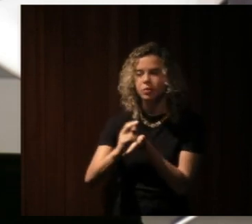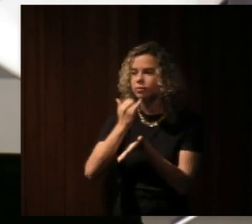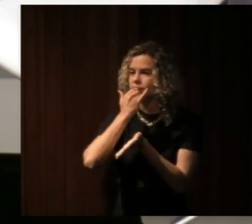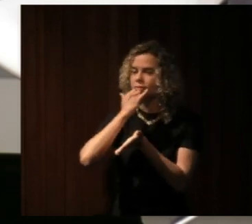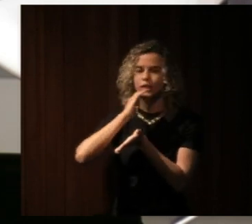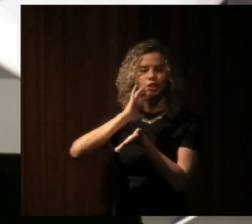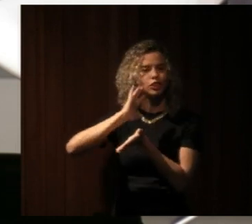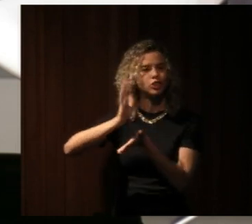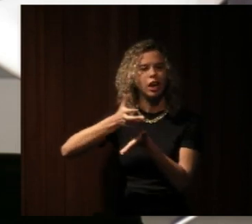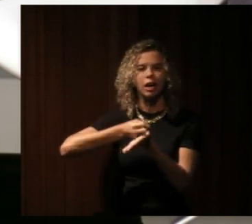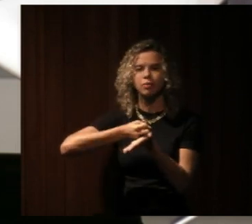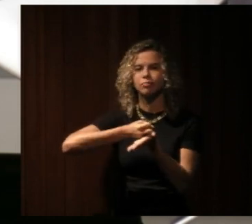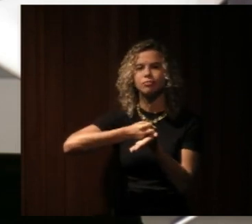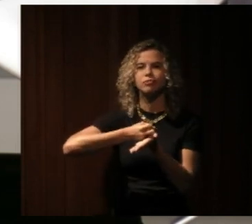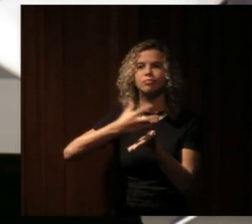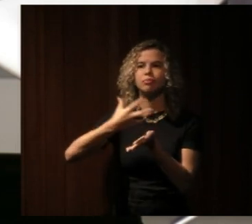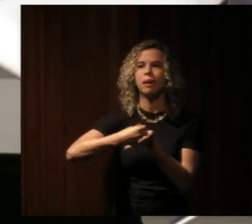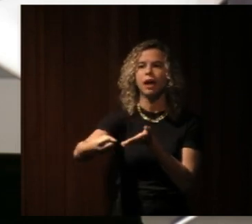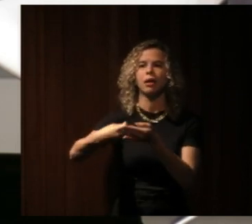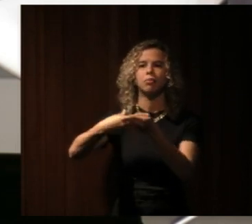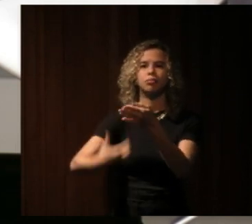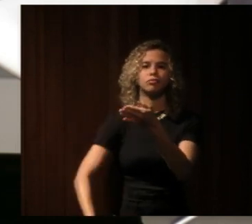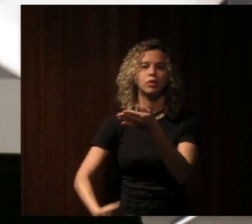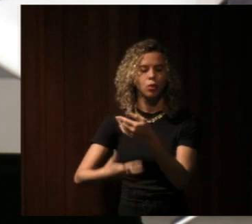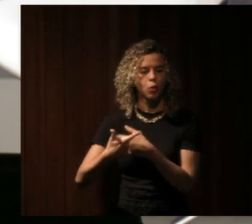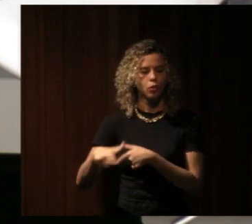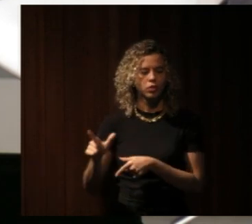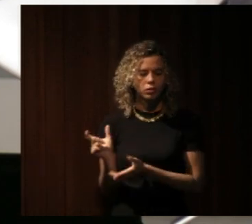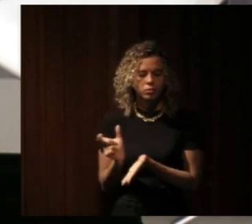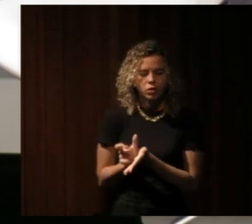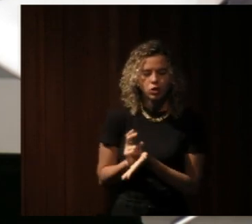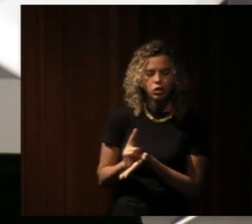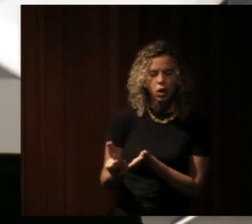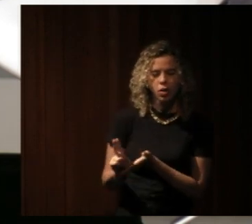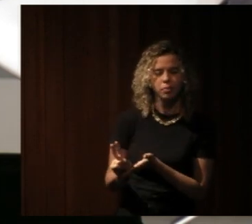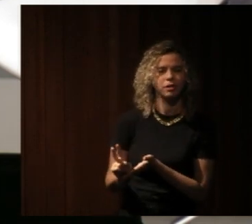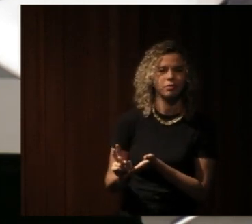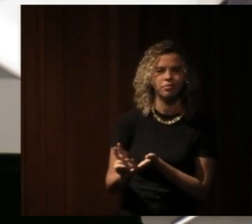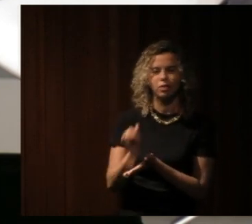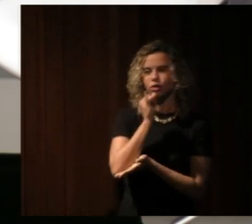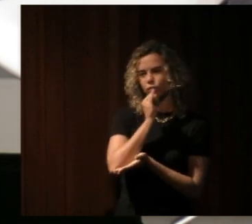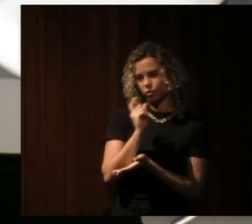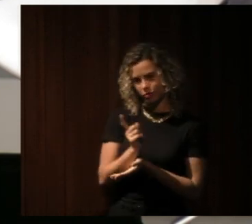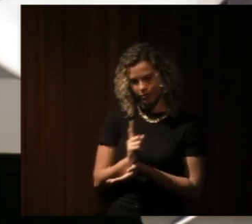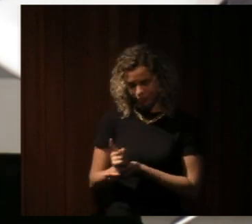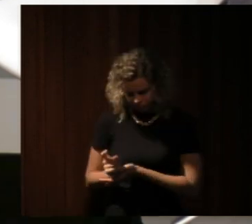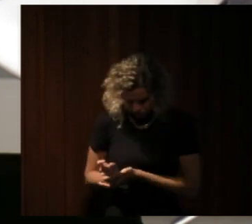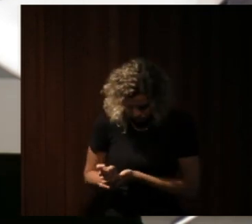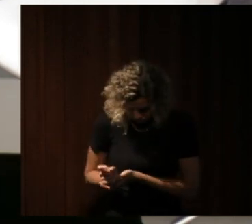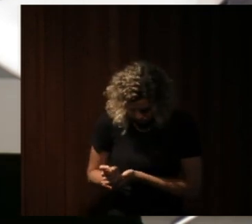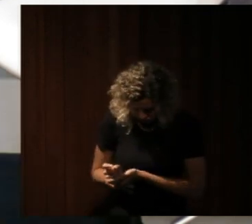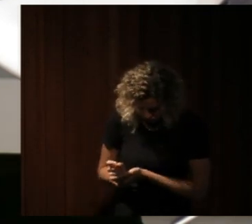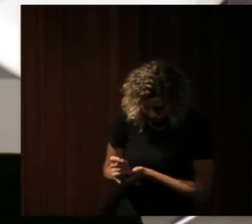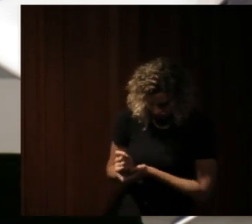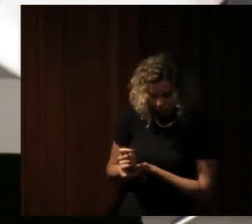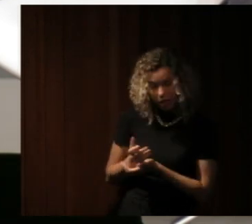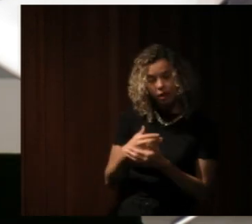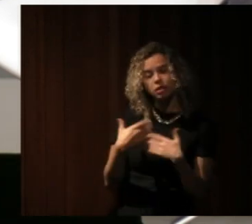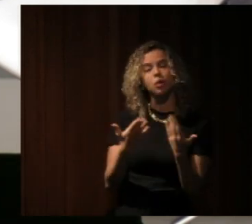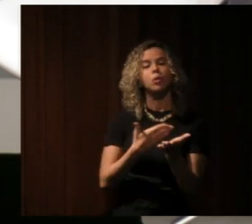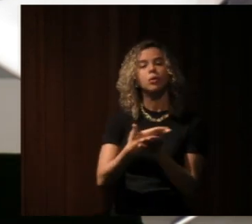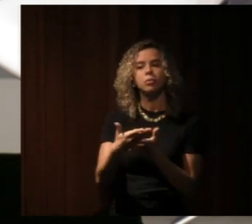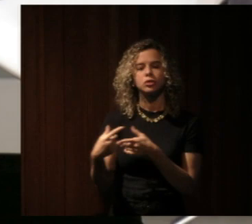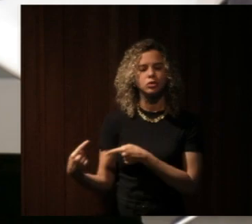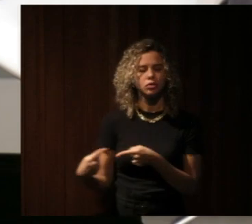publicar perfis mais extensos né Não era só uma menção no meio de uma matéria né e então começou a se ampliar a discussão ali